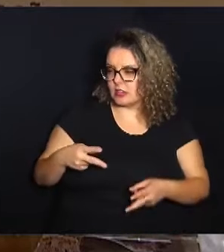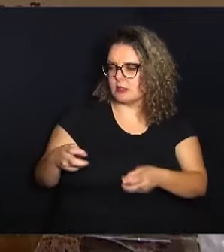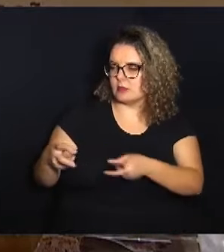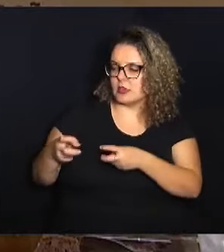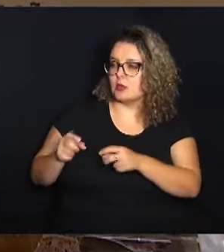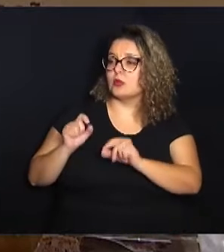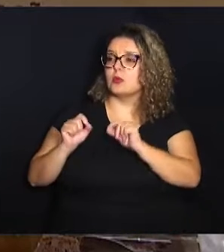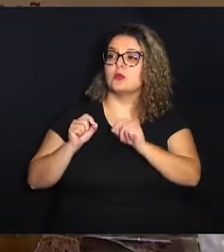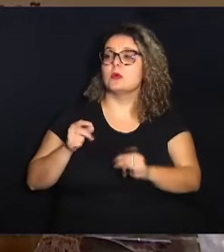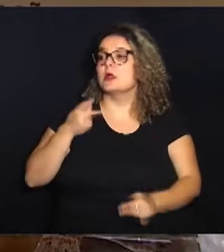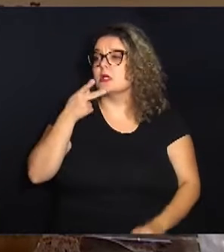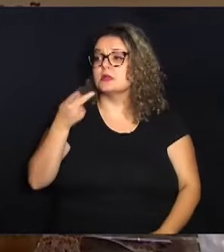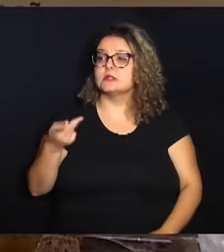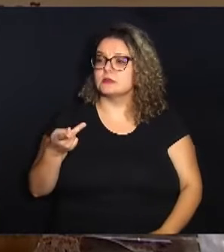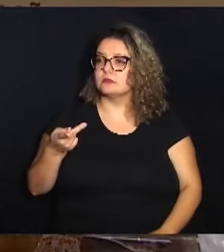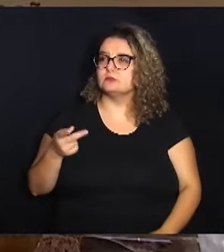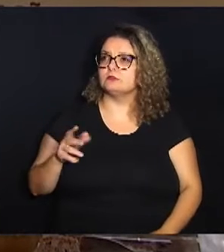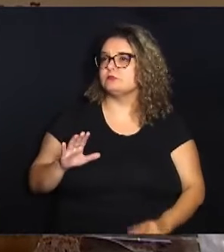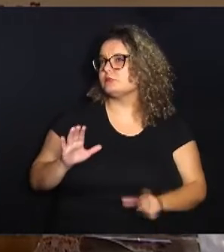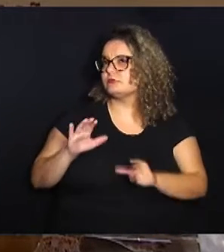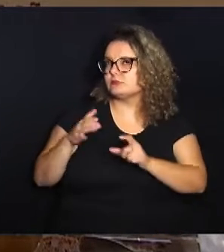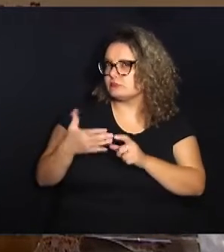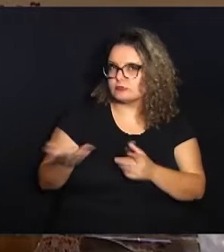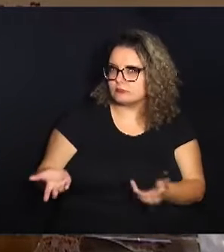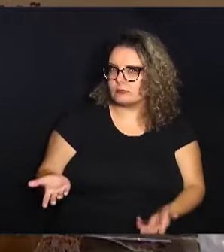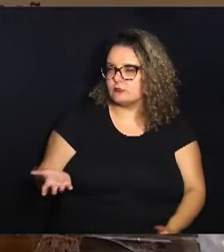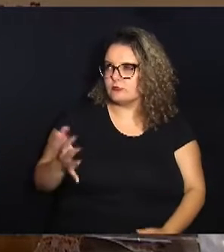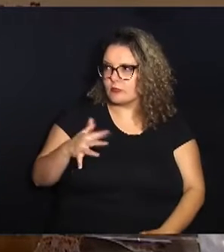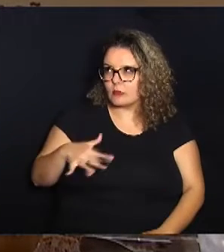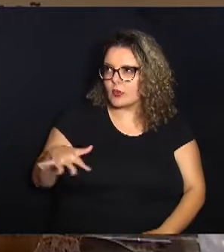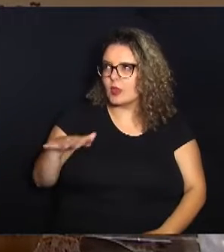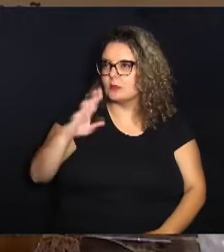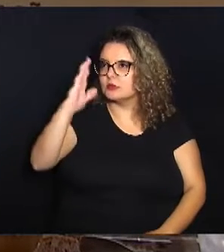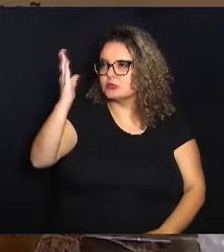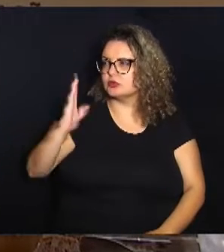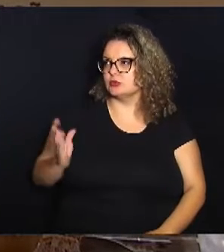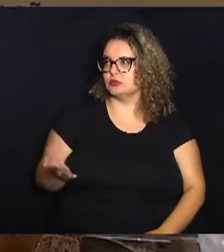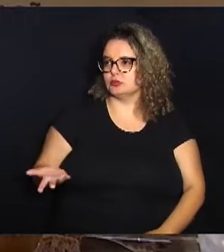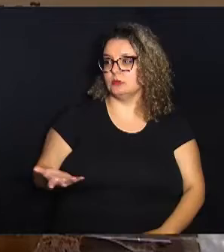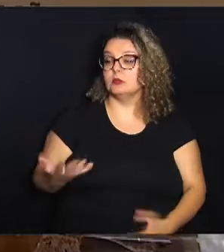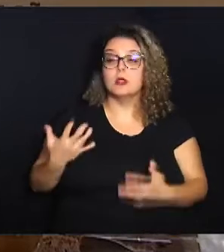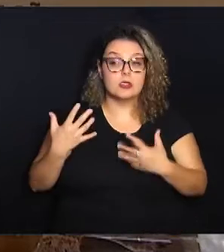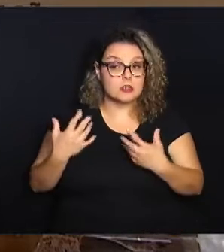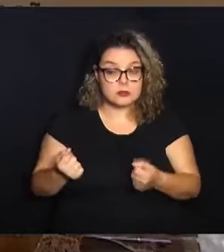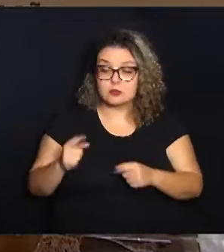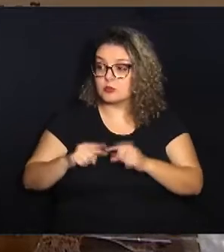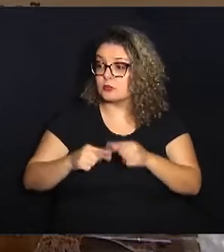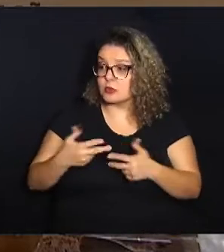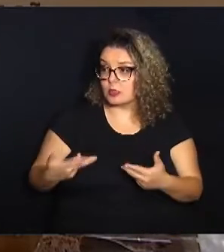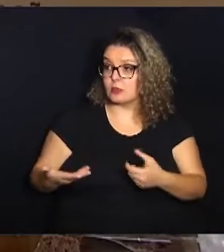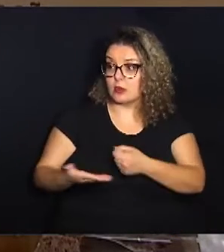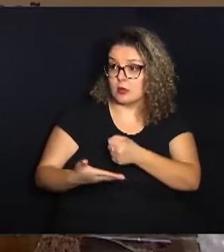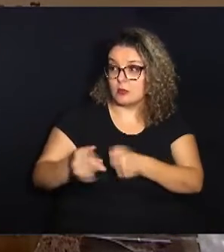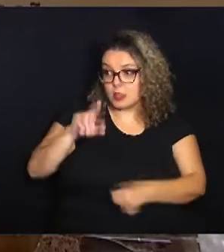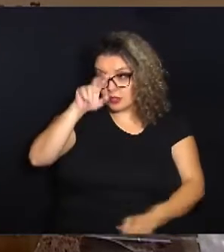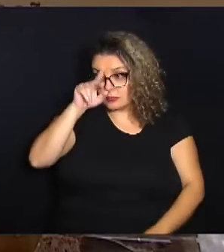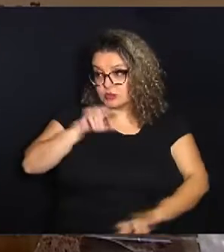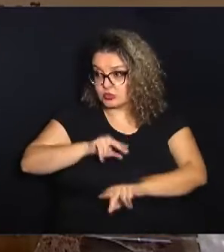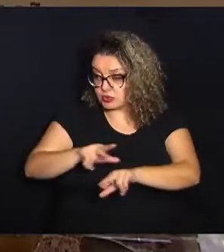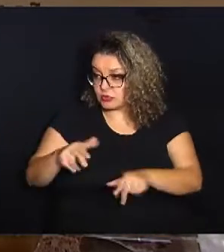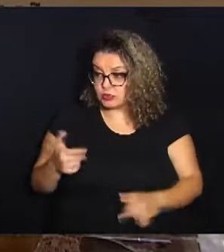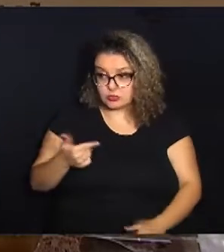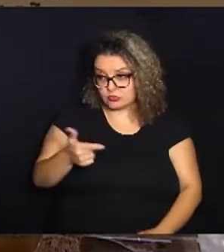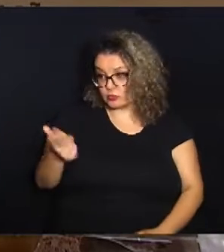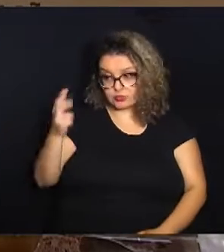que a gente pode dizer em termos de Brasil para recepcionar um produto que vem à base de insetos, já que a gente não tem